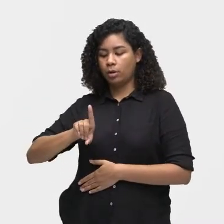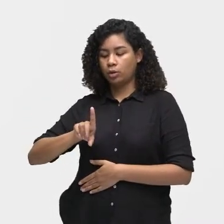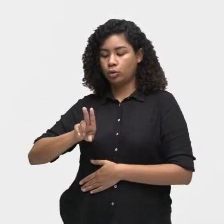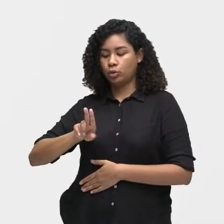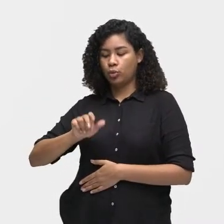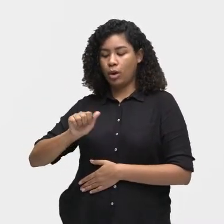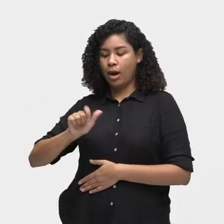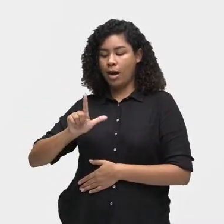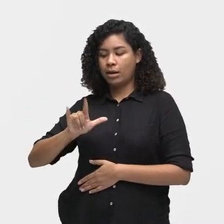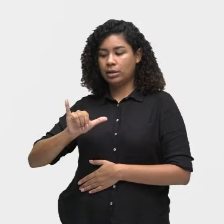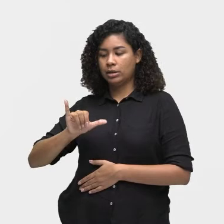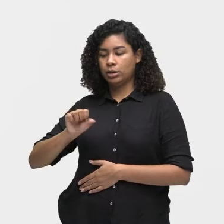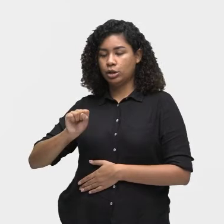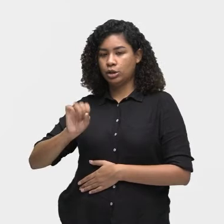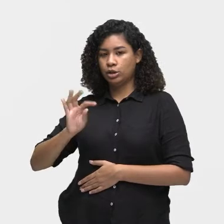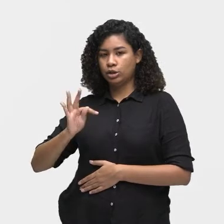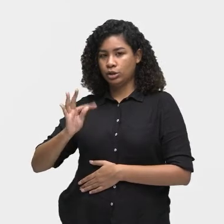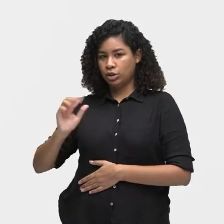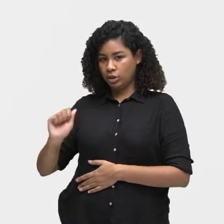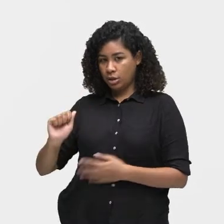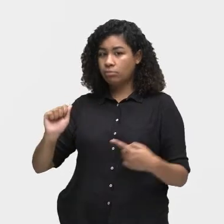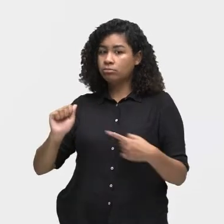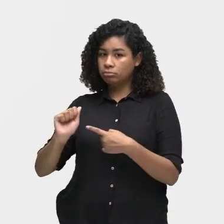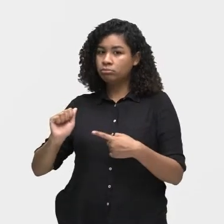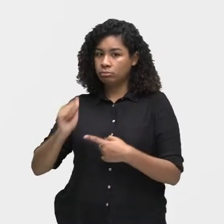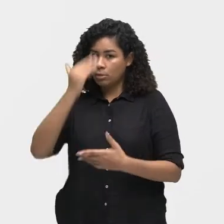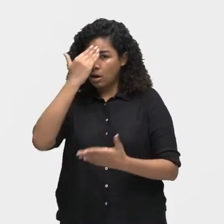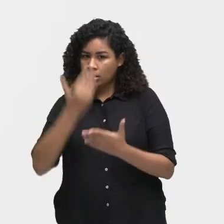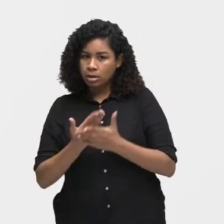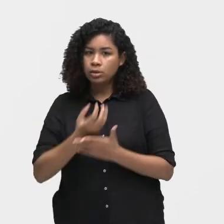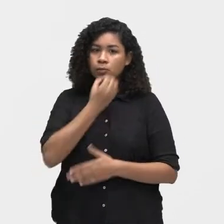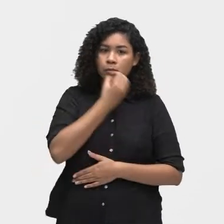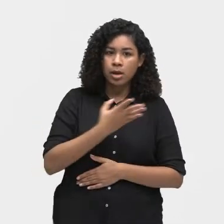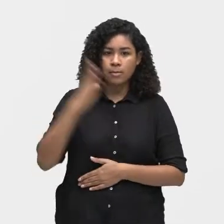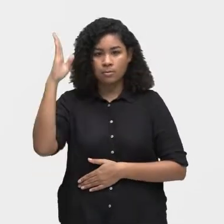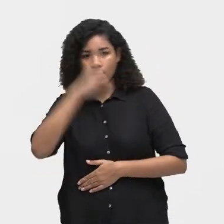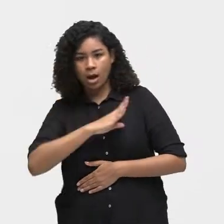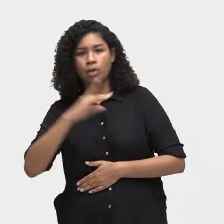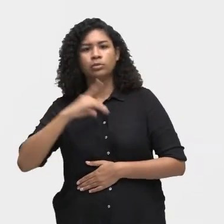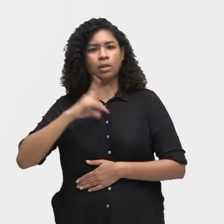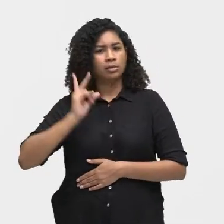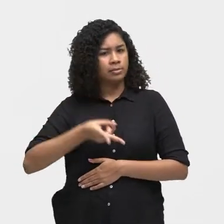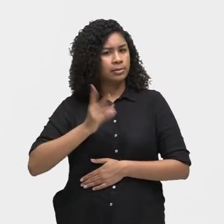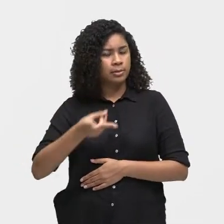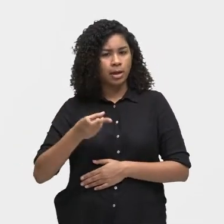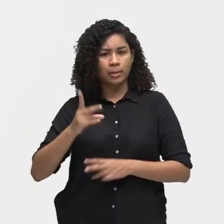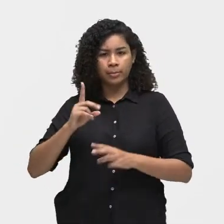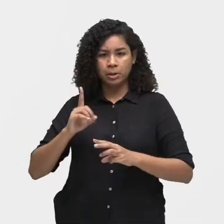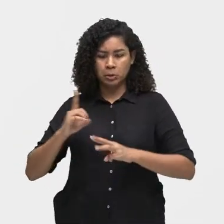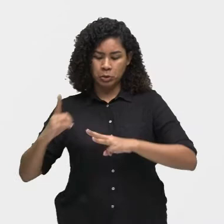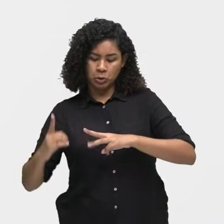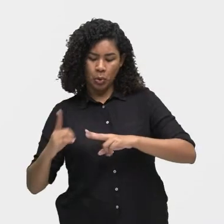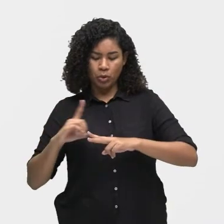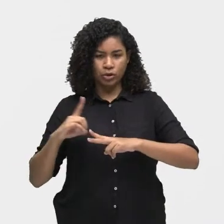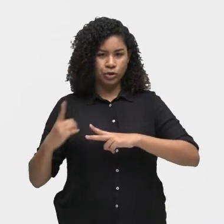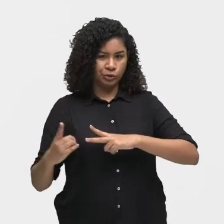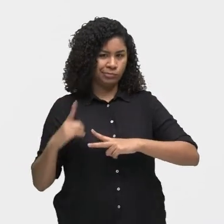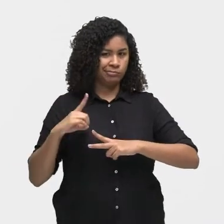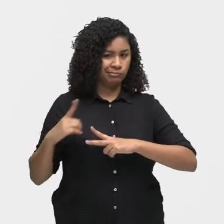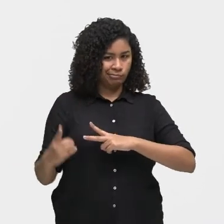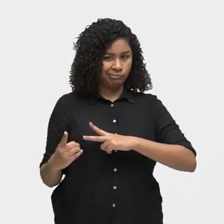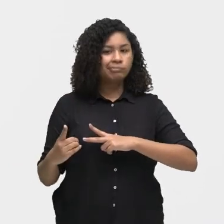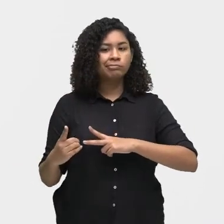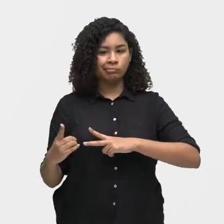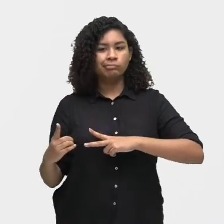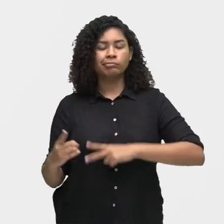dualidade entre o bem e o mal, que está encarnada e figurada em duas divindades antagônicas que não cessam de combater-se, né? Parece que existe